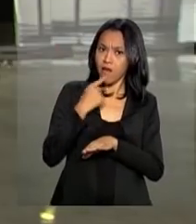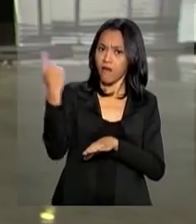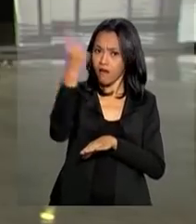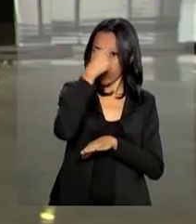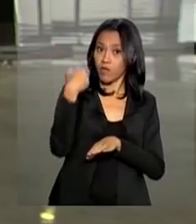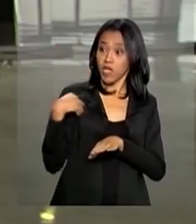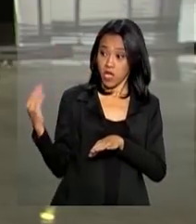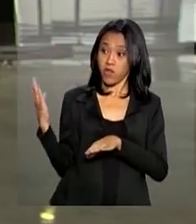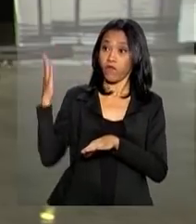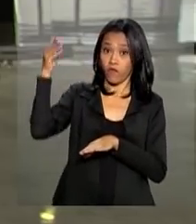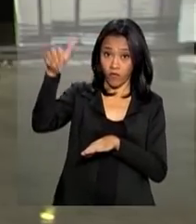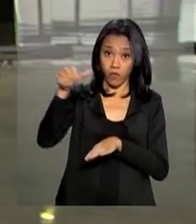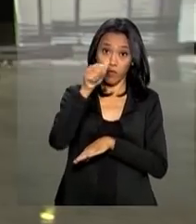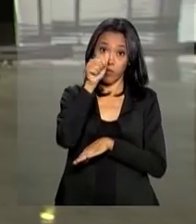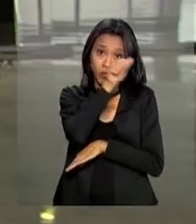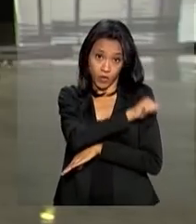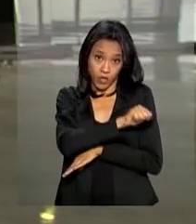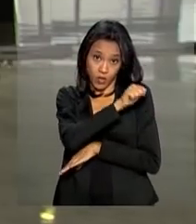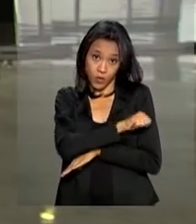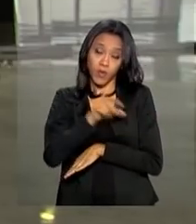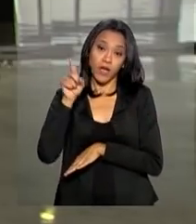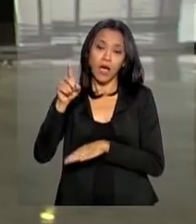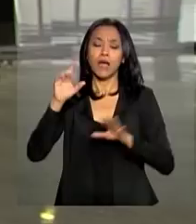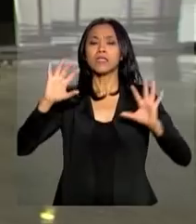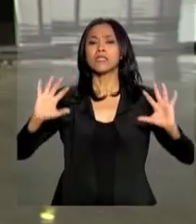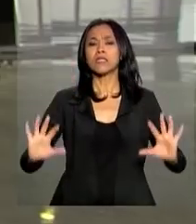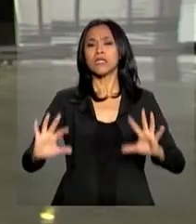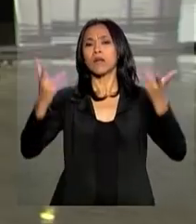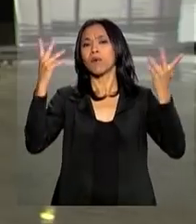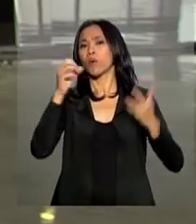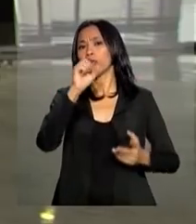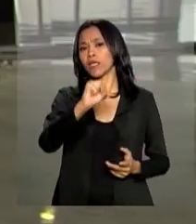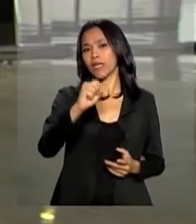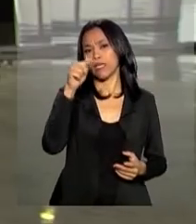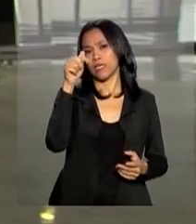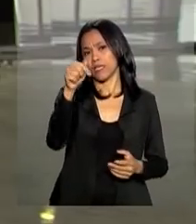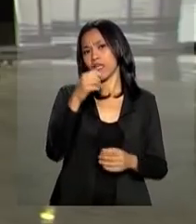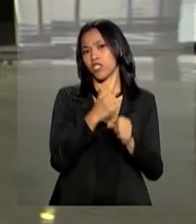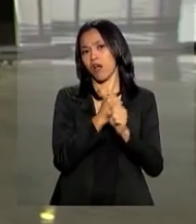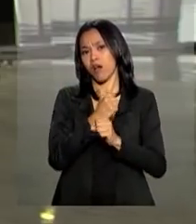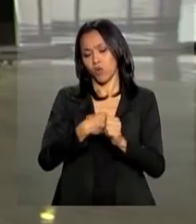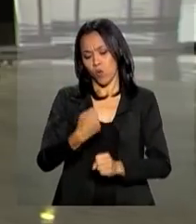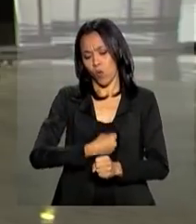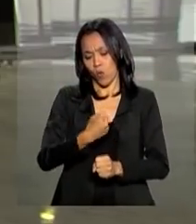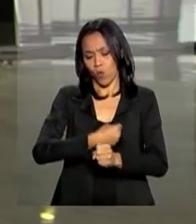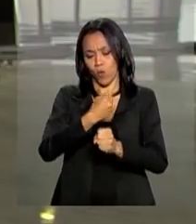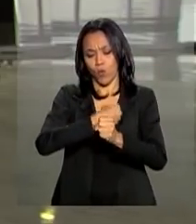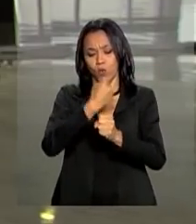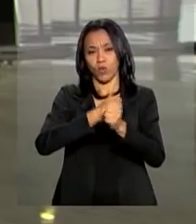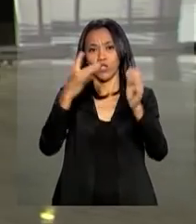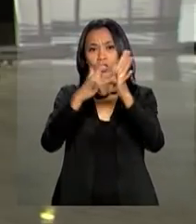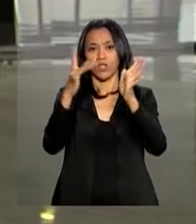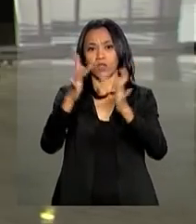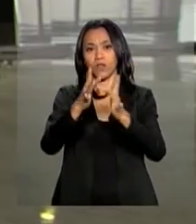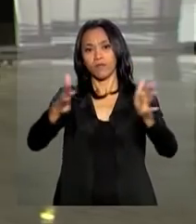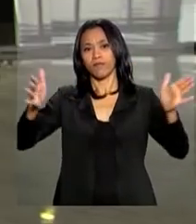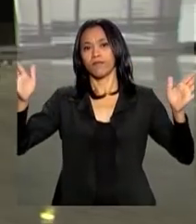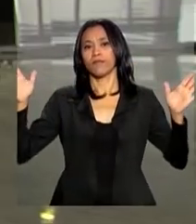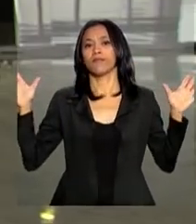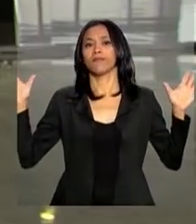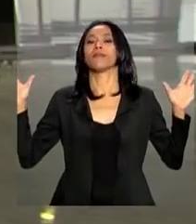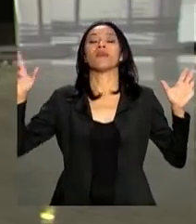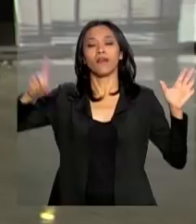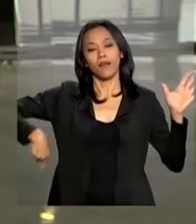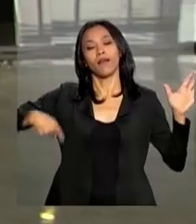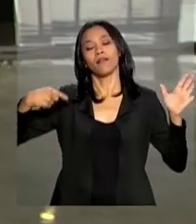Janeiro, onde participou da celebração dos 87 anos de construção do Cristo Redentor, cartão postal do